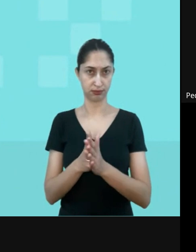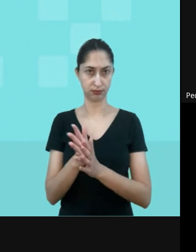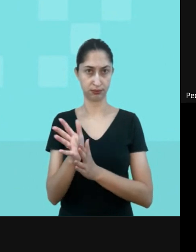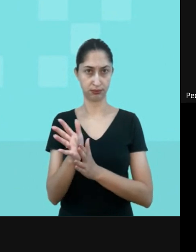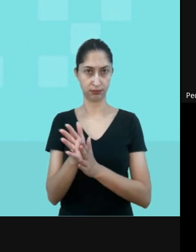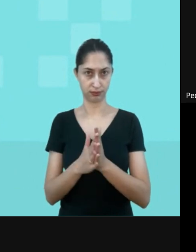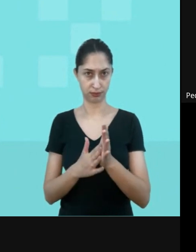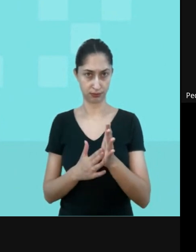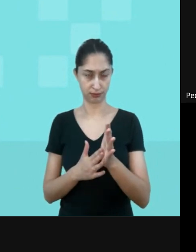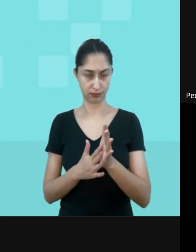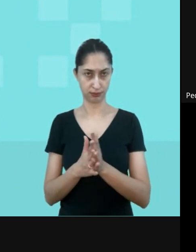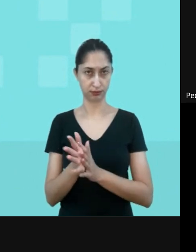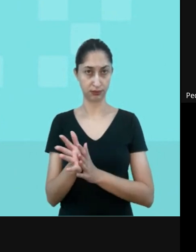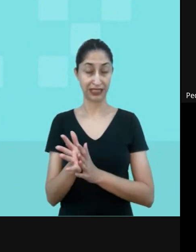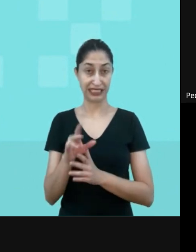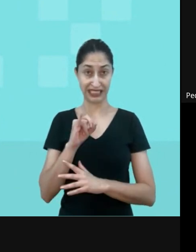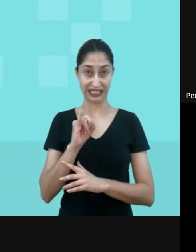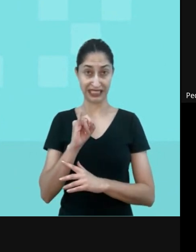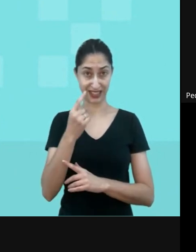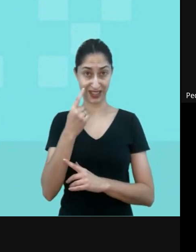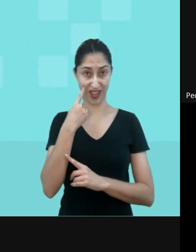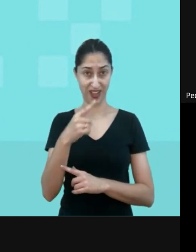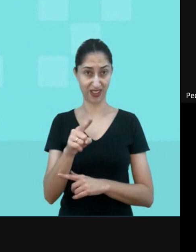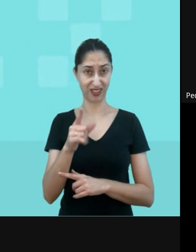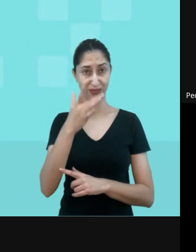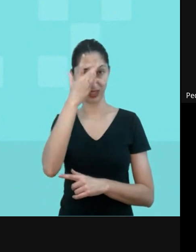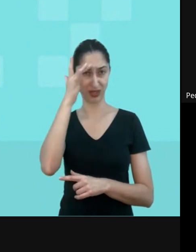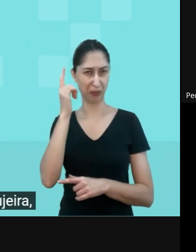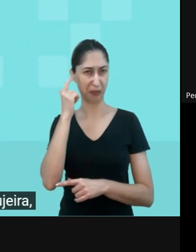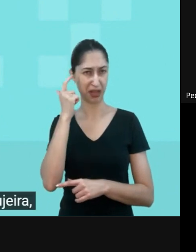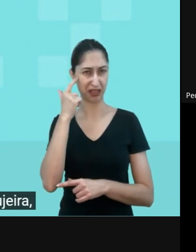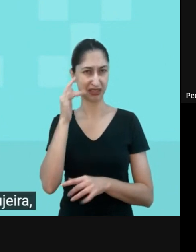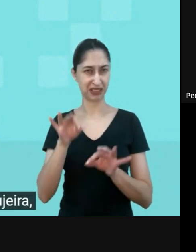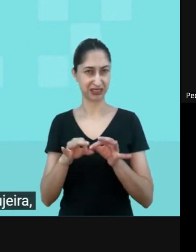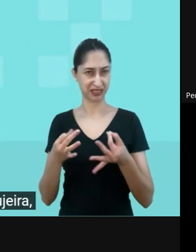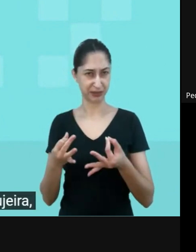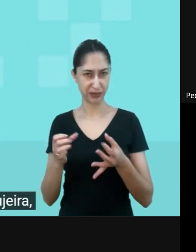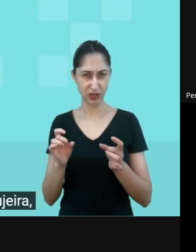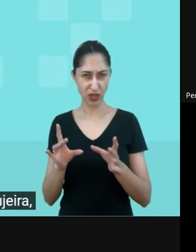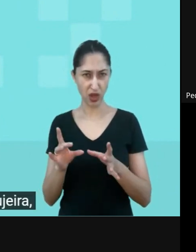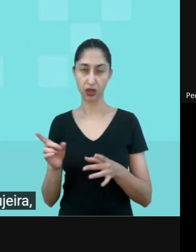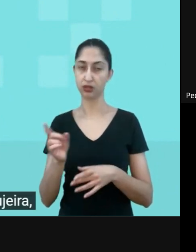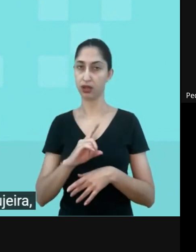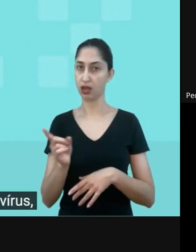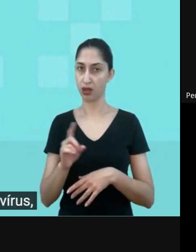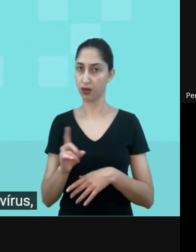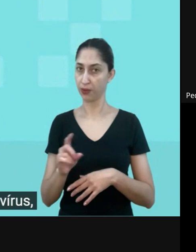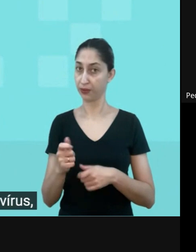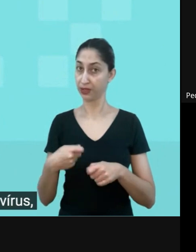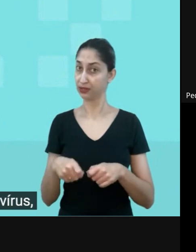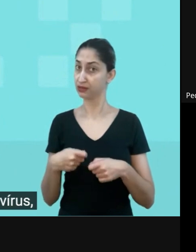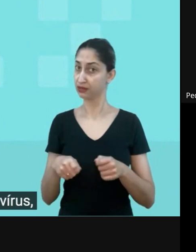um lado e do outro. Tem gente que faz assim e acha que lavou a mão. Não lavou. Você pode ter tirado até a sujeira, mas não